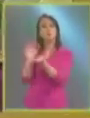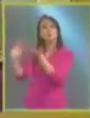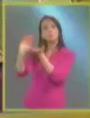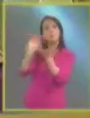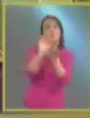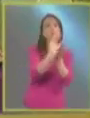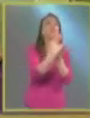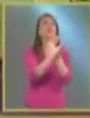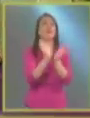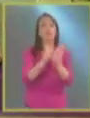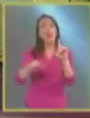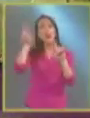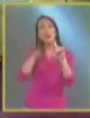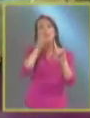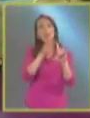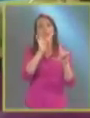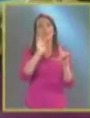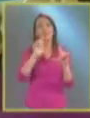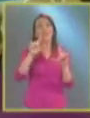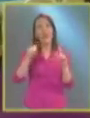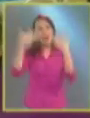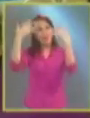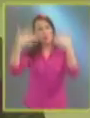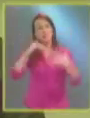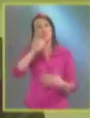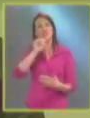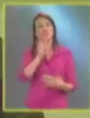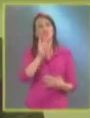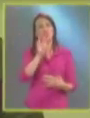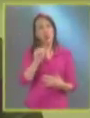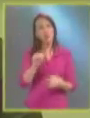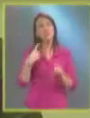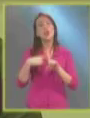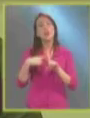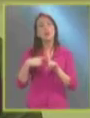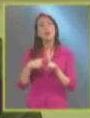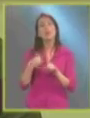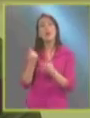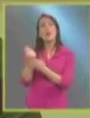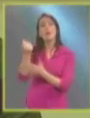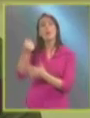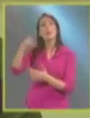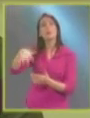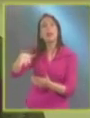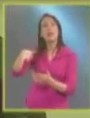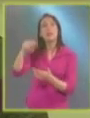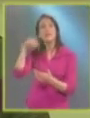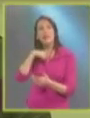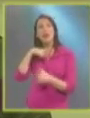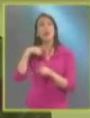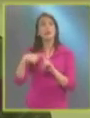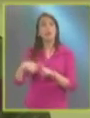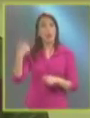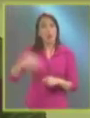um dos leitores de tela bem legal, que é o JAWS. Porque o pessoal acaba tendo que pegar um genérico aí, um craqueado, não sei o quê, porque ele é